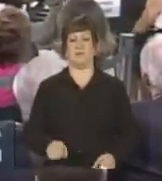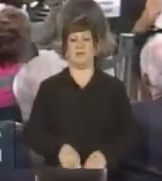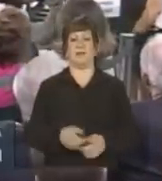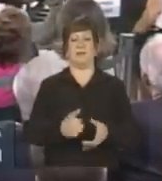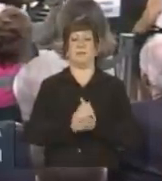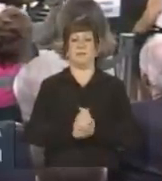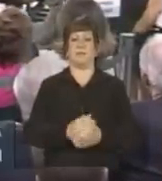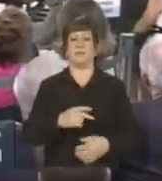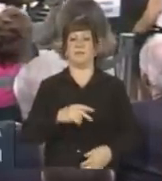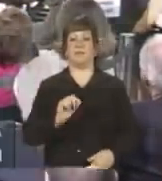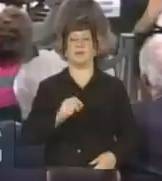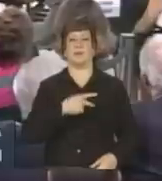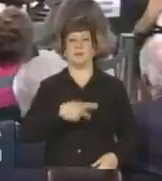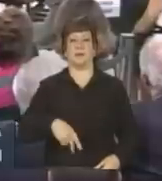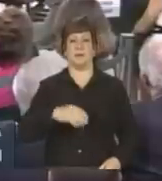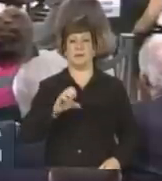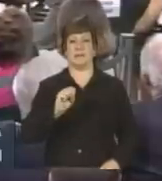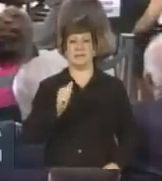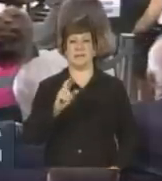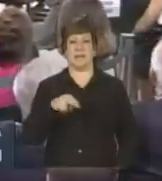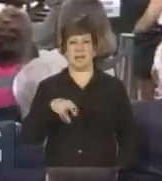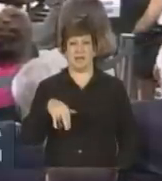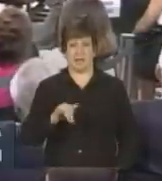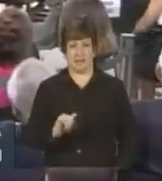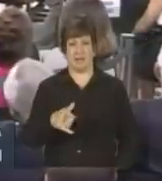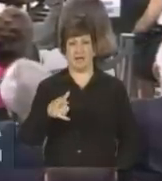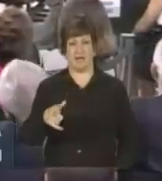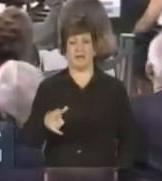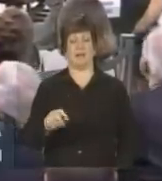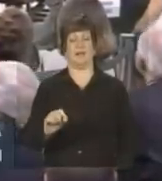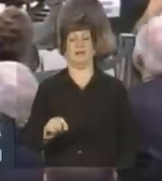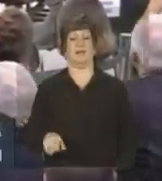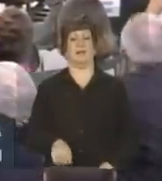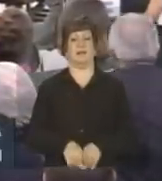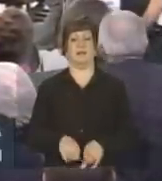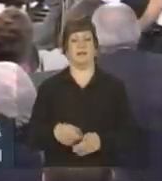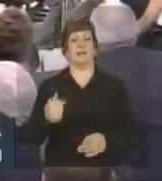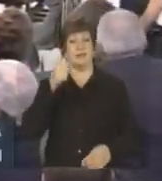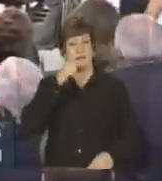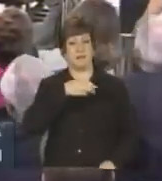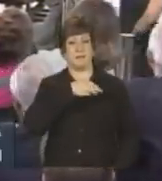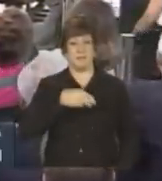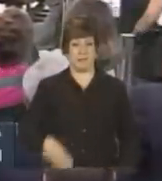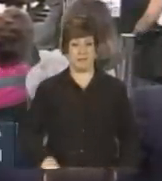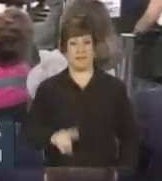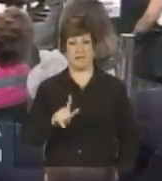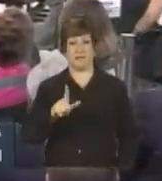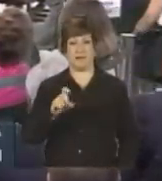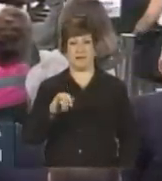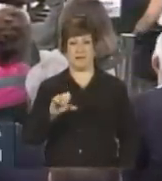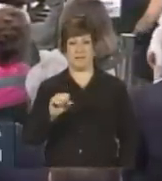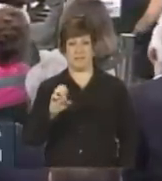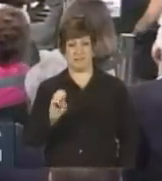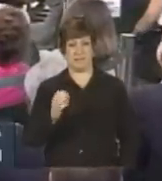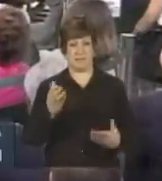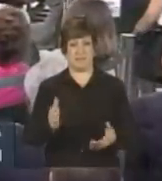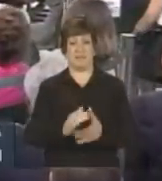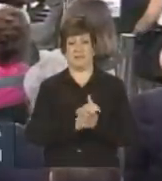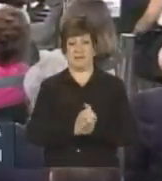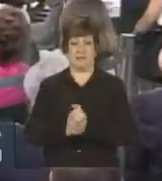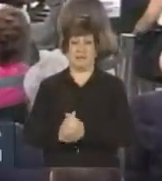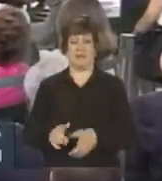José Sarney, ex-membro da União Nacional dos Estudantes, e a nossa ministra Gleisi Hoffmann, ex-membro da União Brasileira de